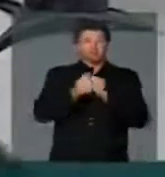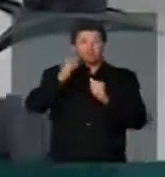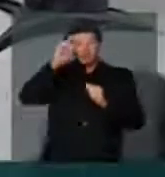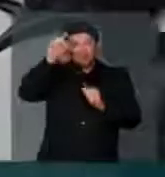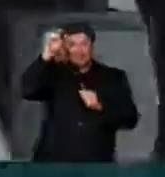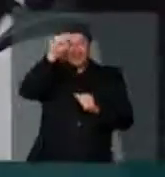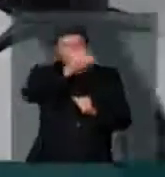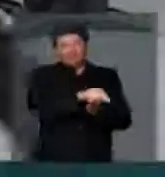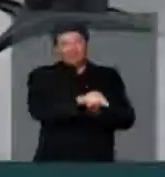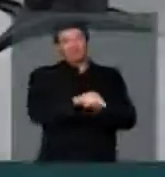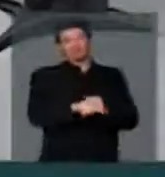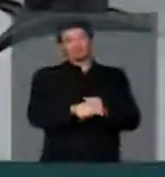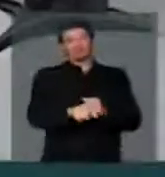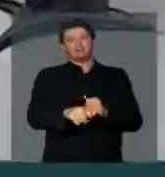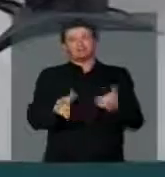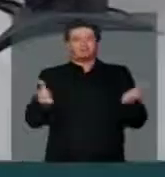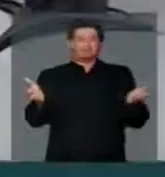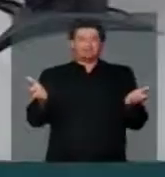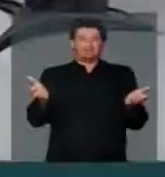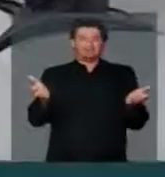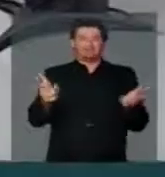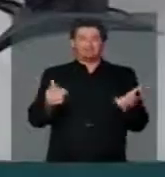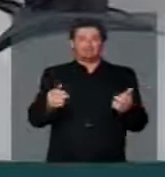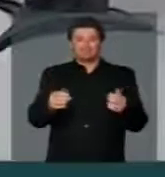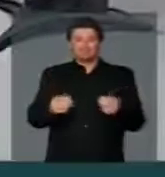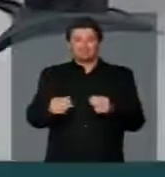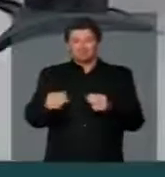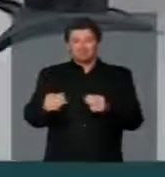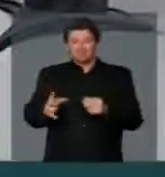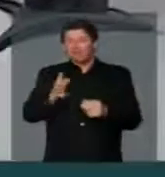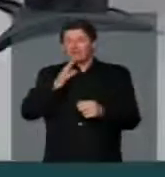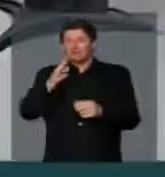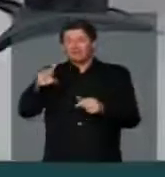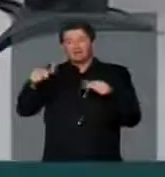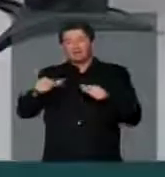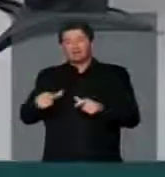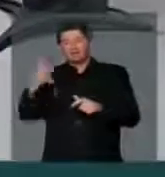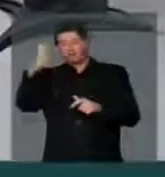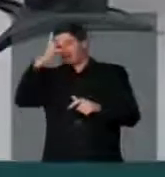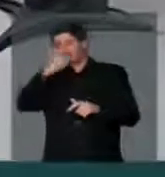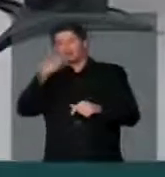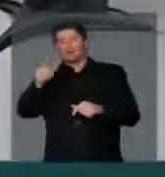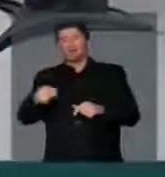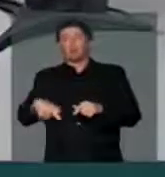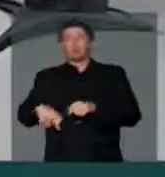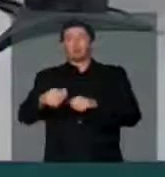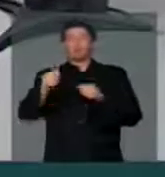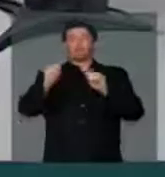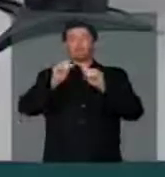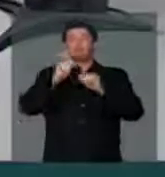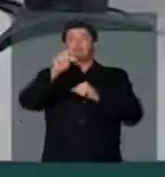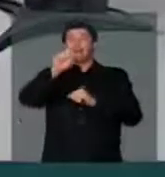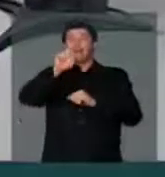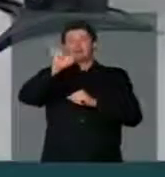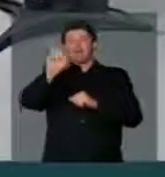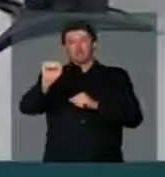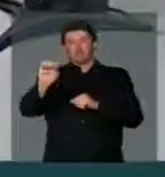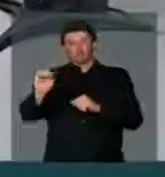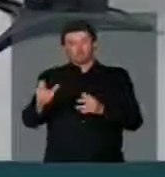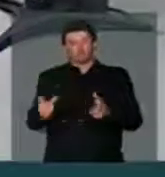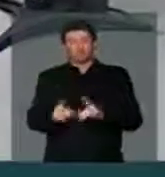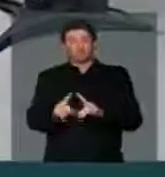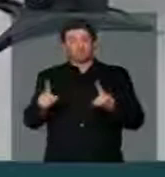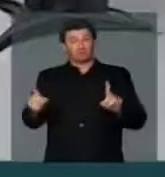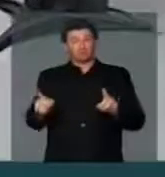lá e usufruir daquele lugar maravilhoso que é um paraíso para o mundo. E, além de tudo,